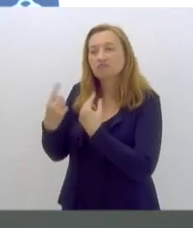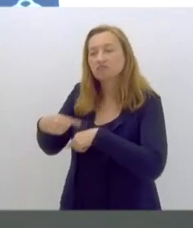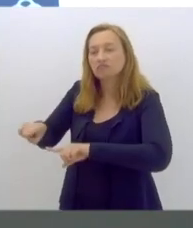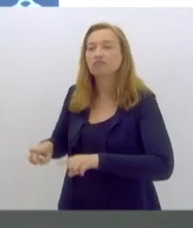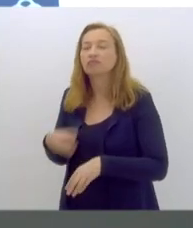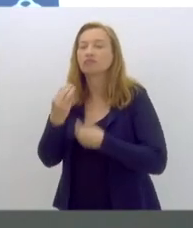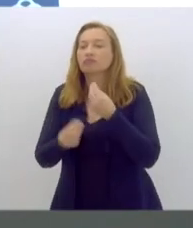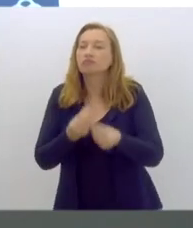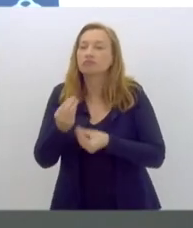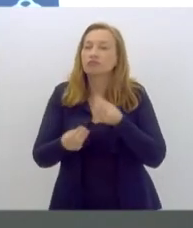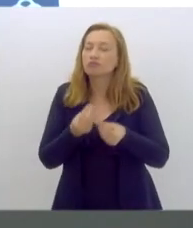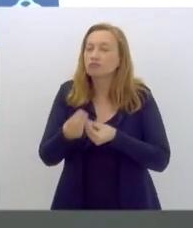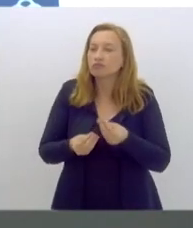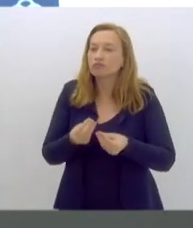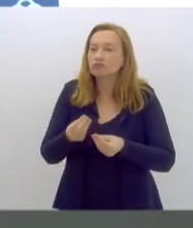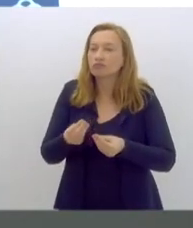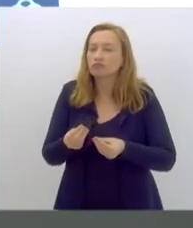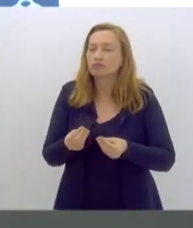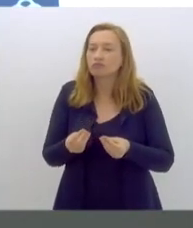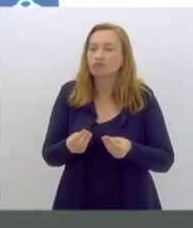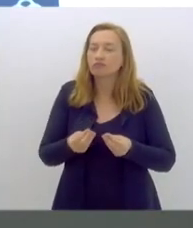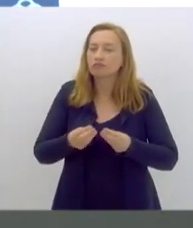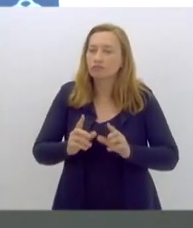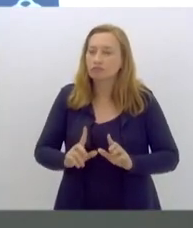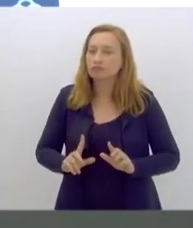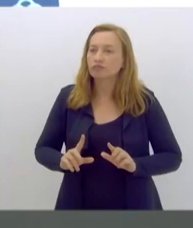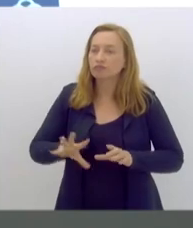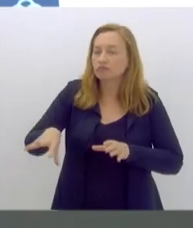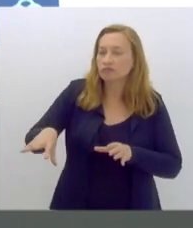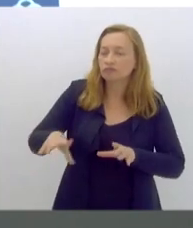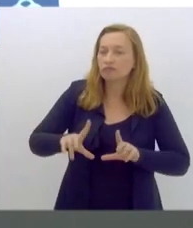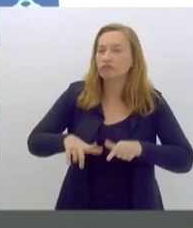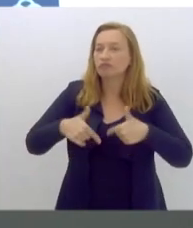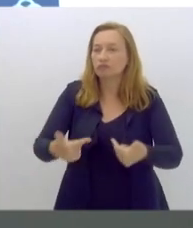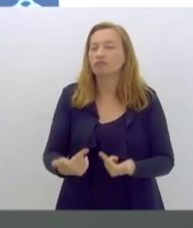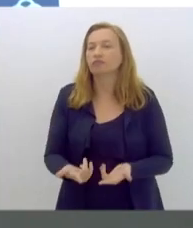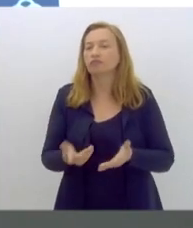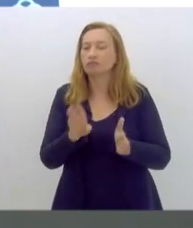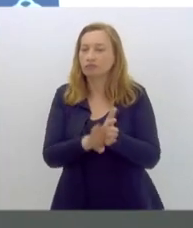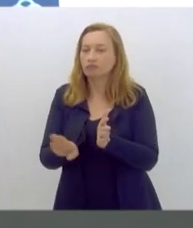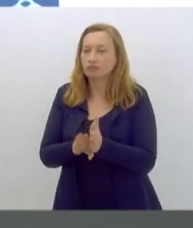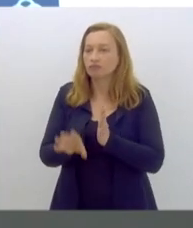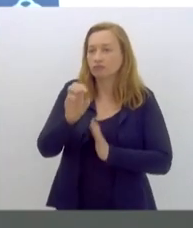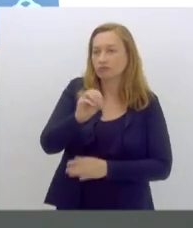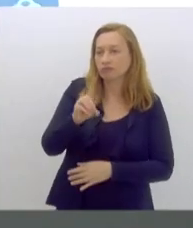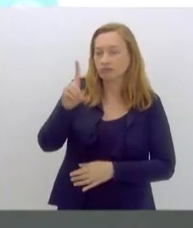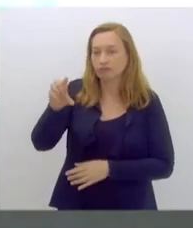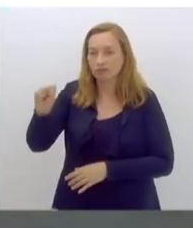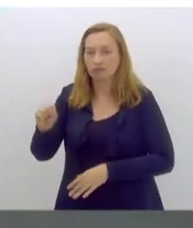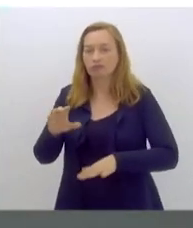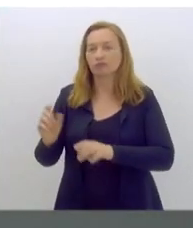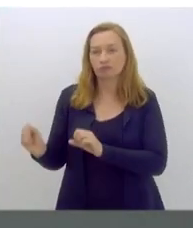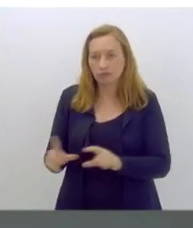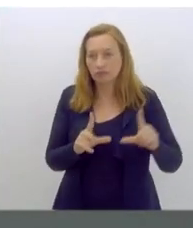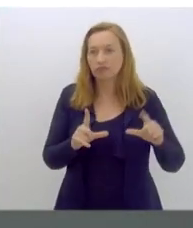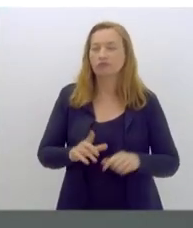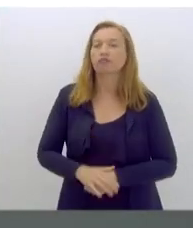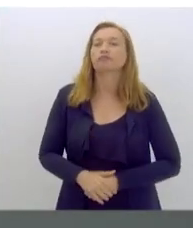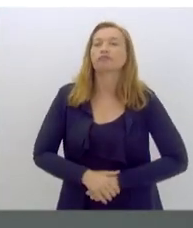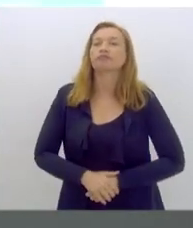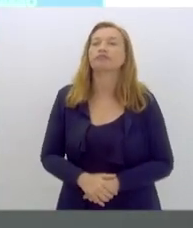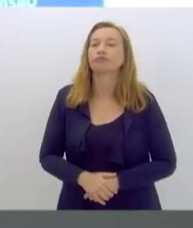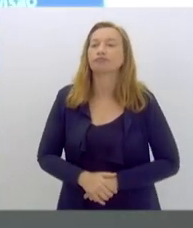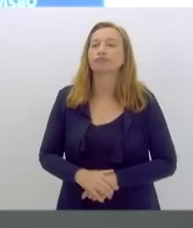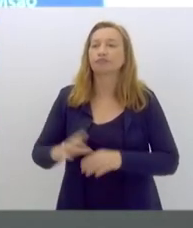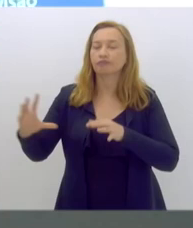como a gente aloca essas despesas essas ods pode passar então ele